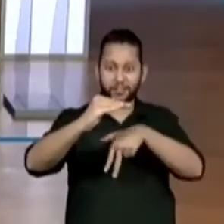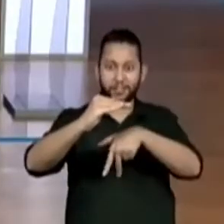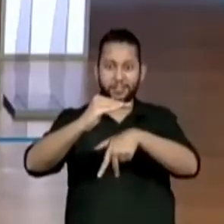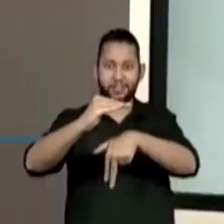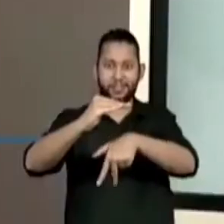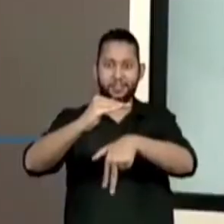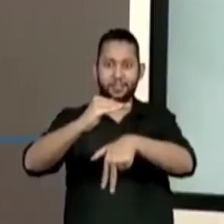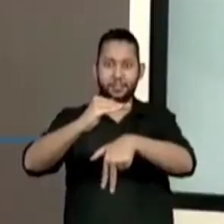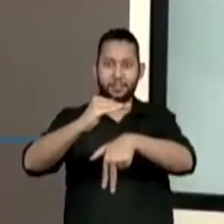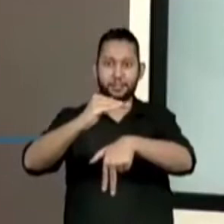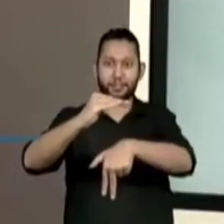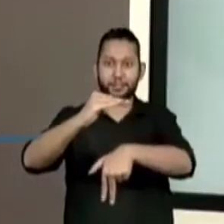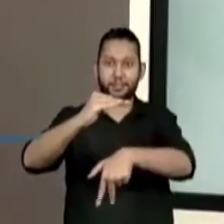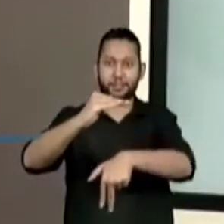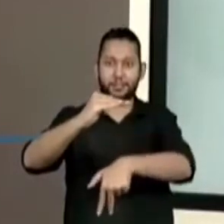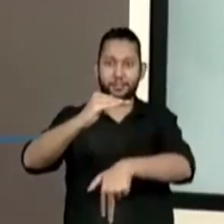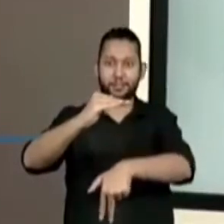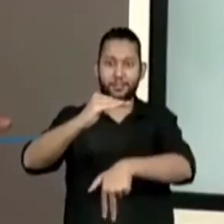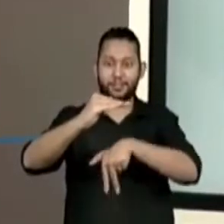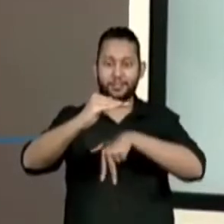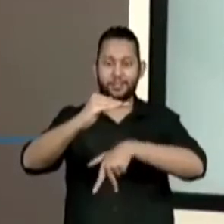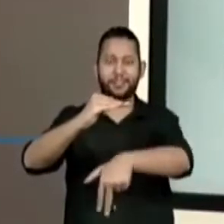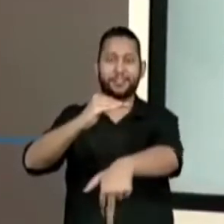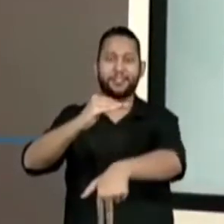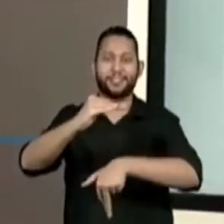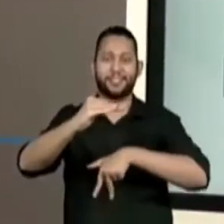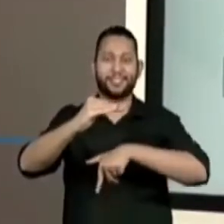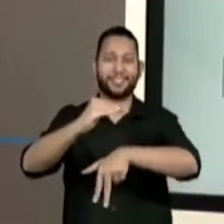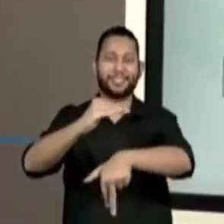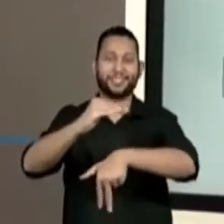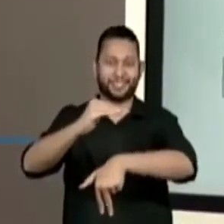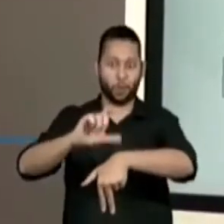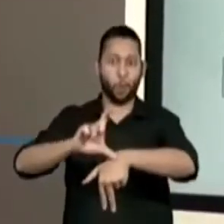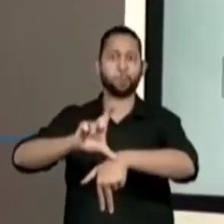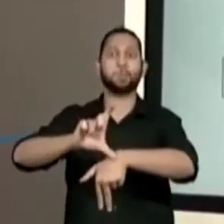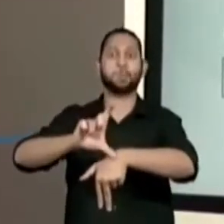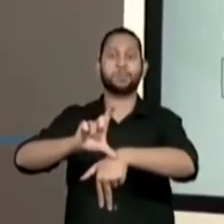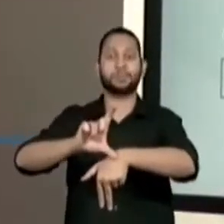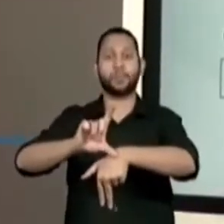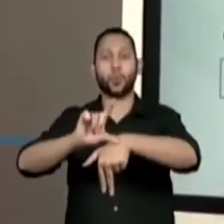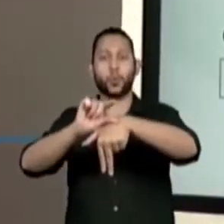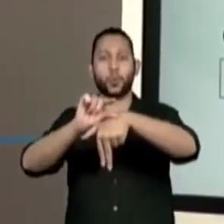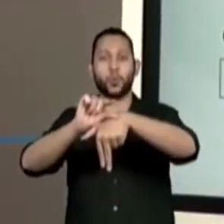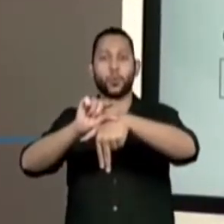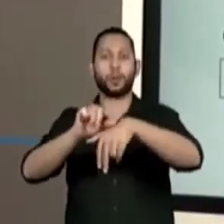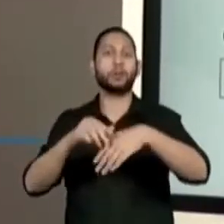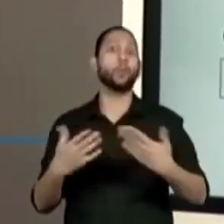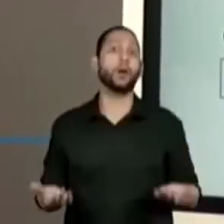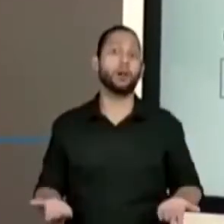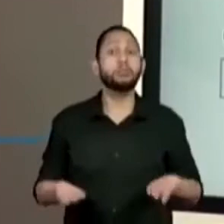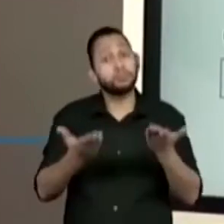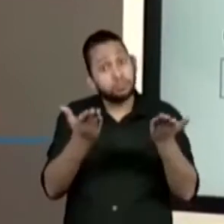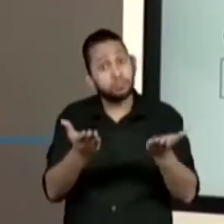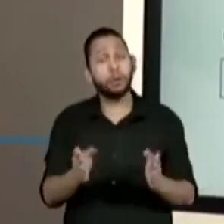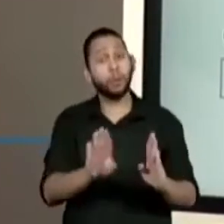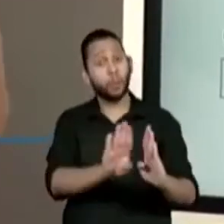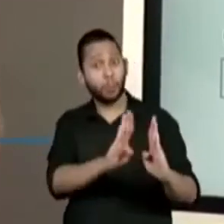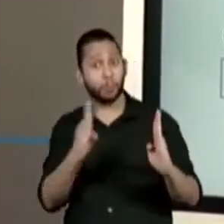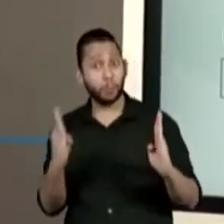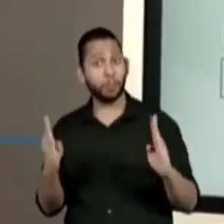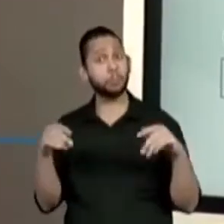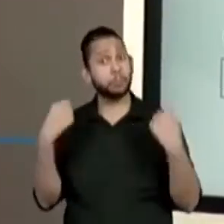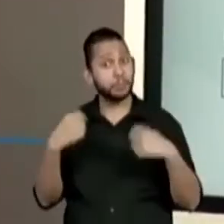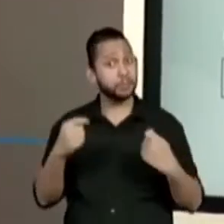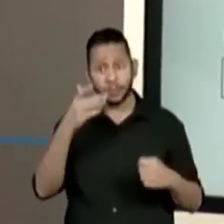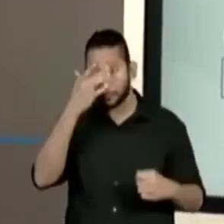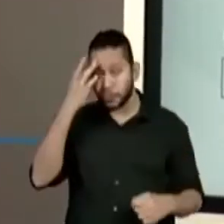brincadeira. Eu também sou baixinha e aí eu também passaria com folga, né? E aí a porta, ela realmente foi feita para isso, né? Para que todo mundo,